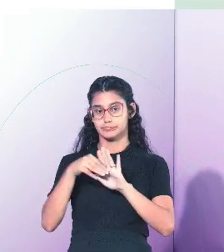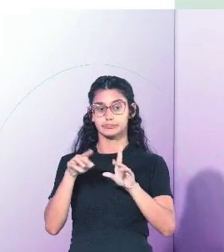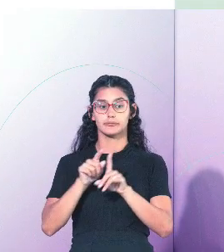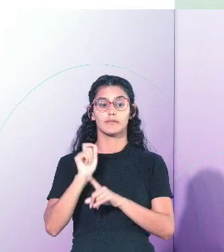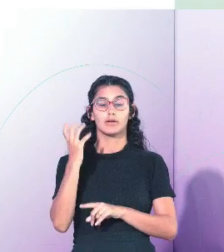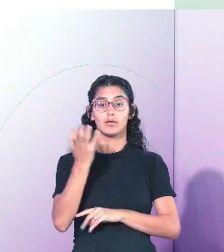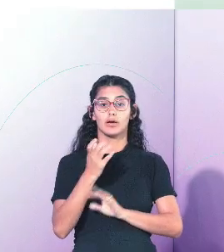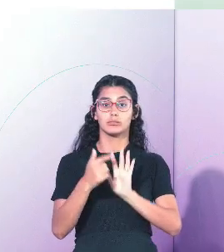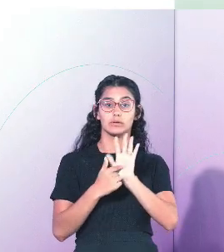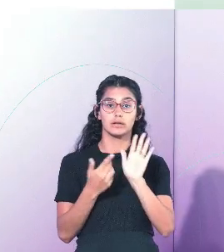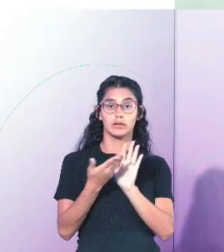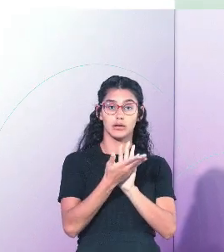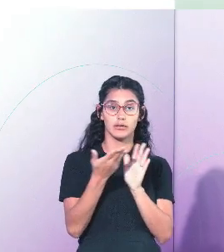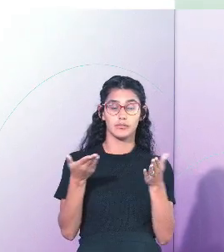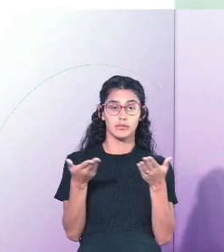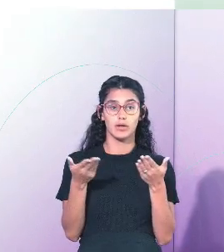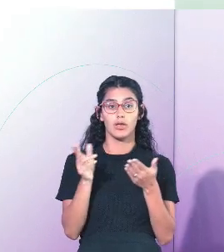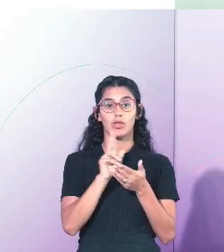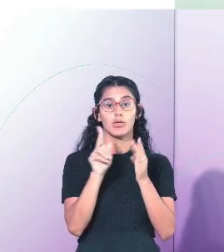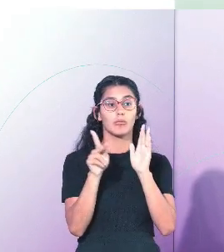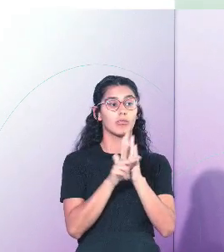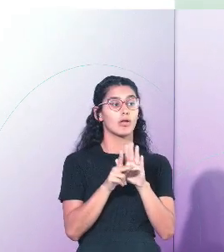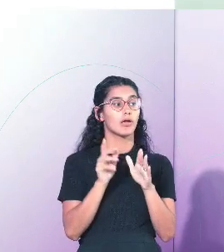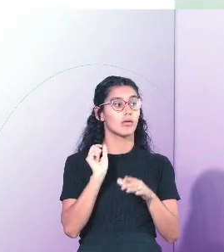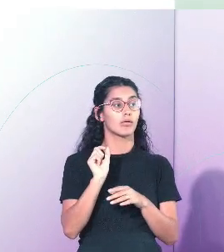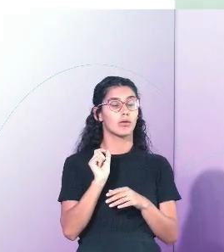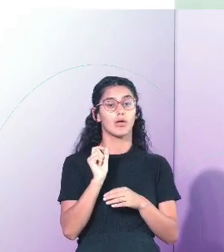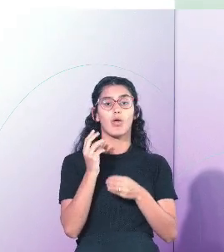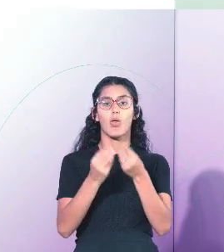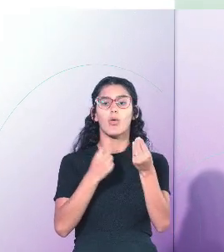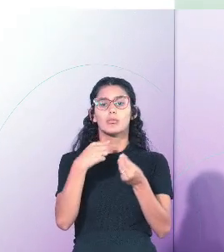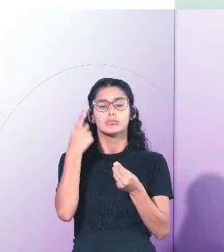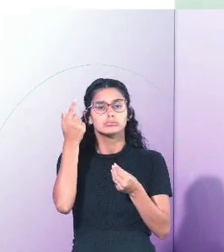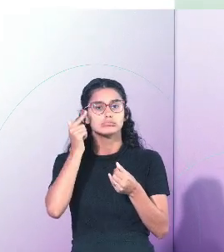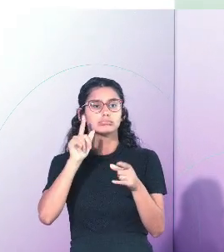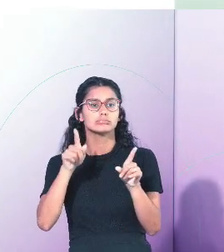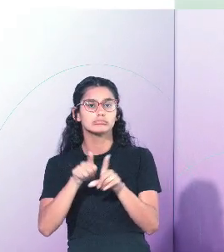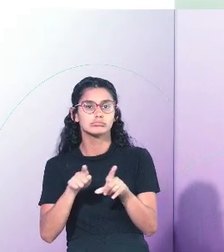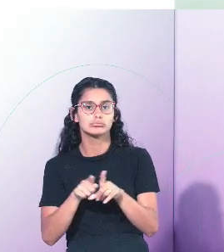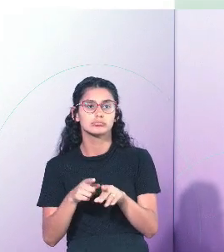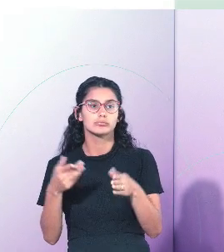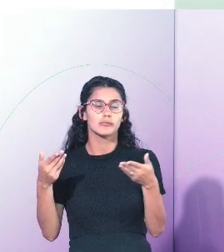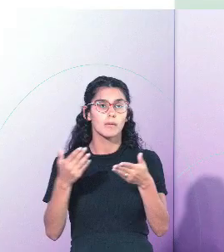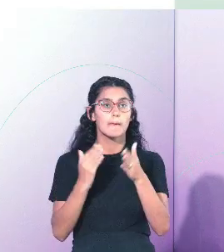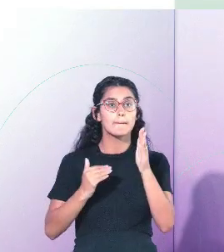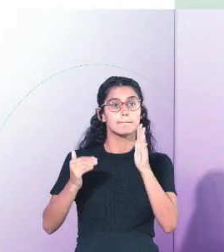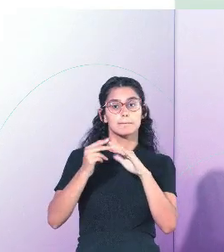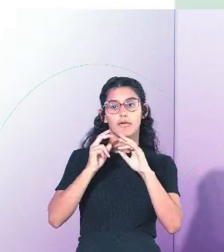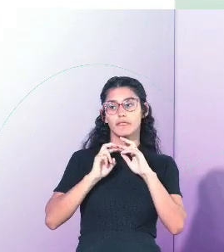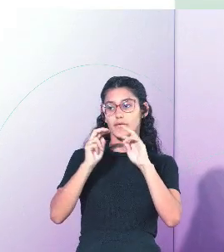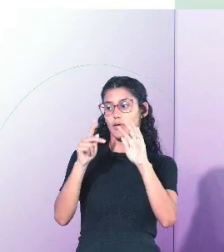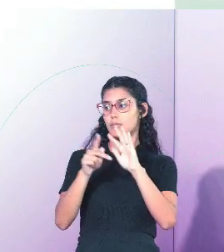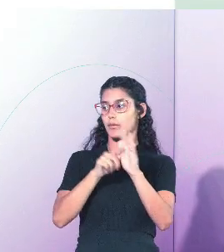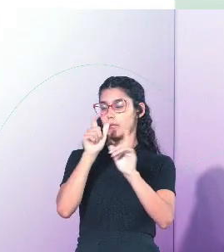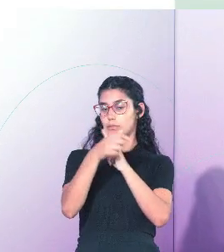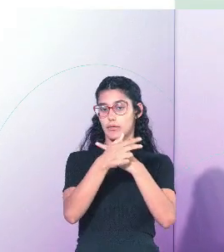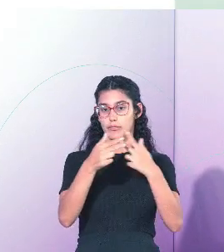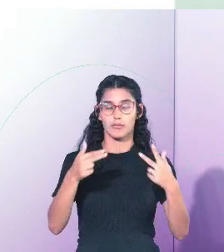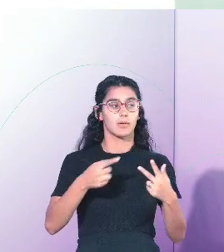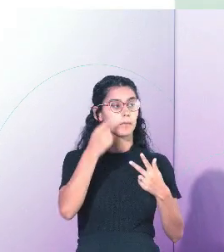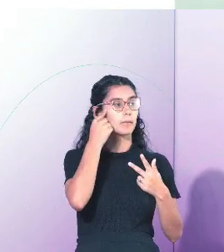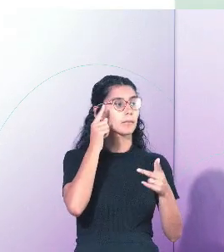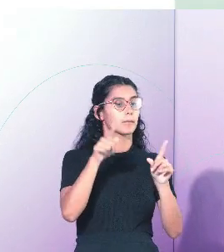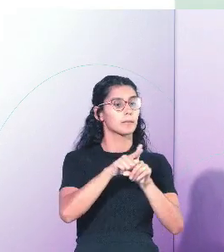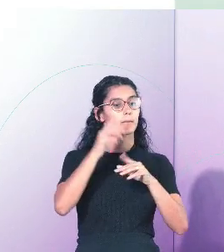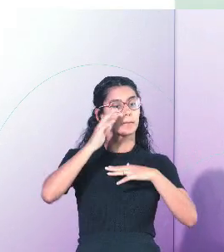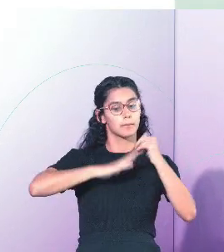que eu quero fazer, e chamar a atenção aqui, é como que a gente consegue dar mais voz para os pacientes, pensando